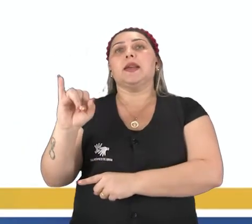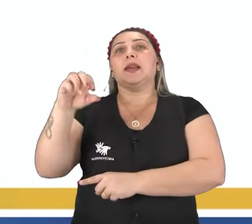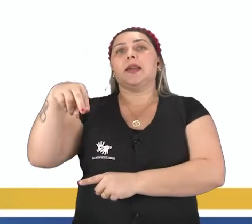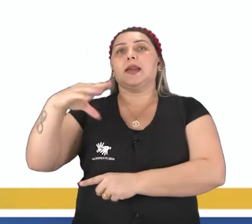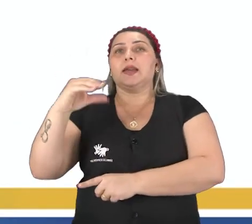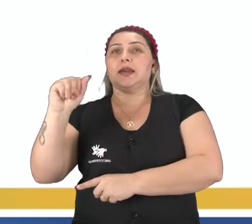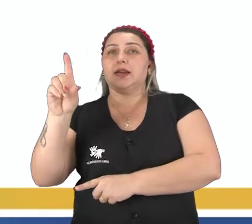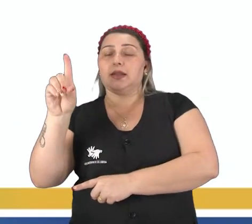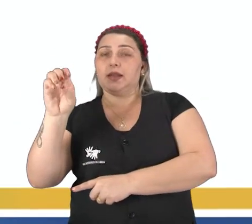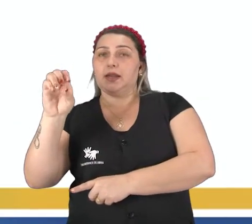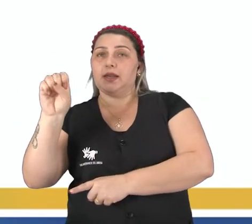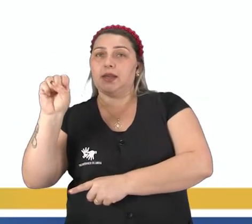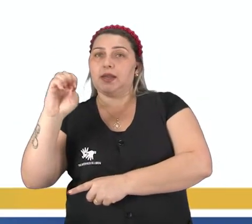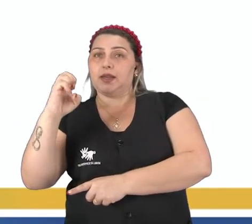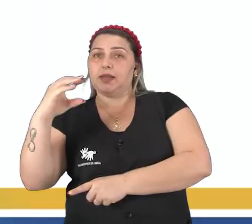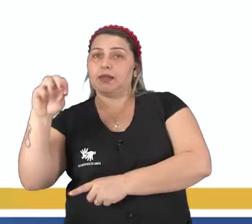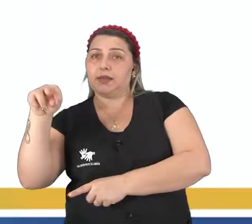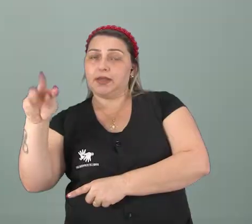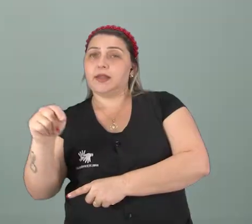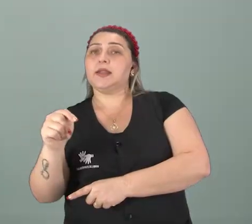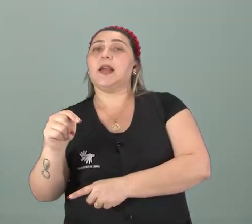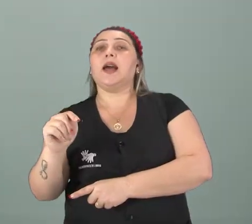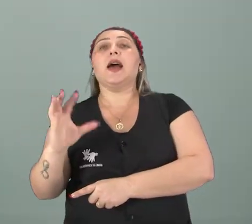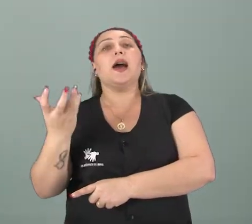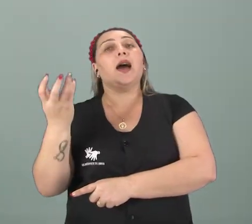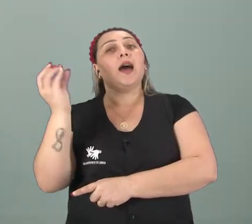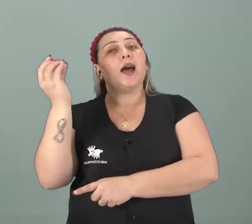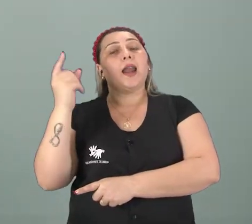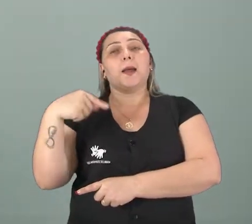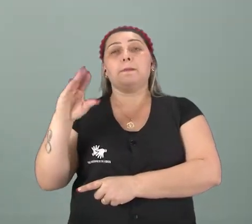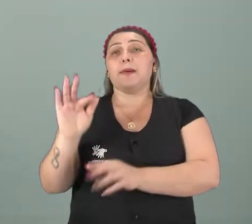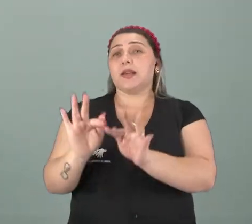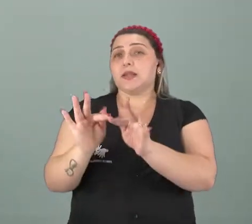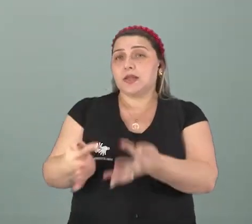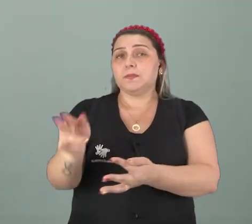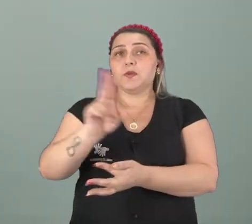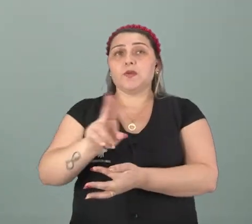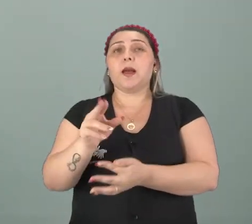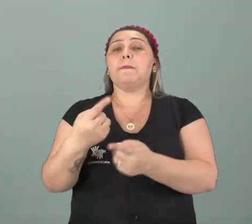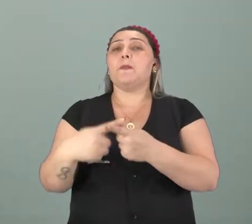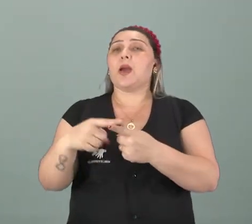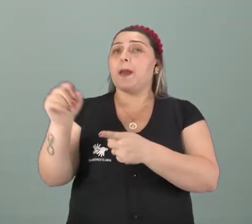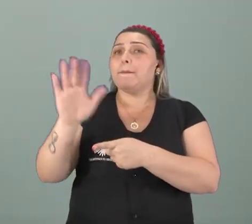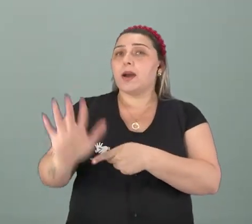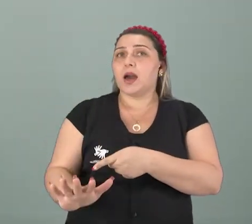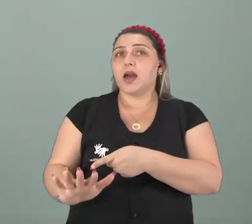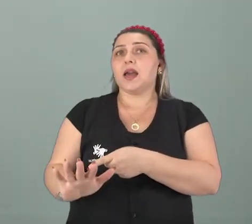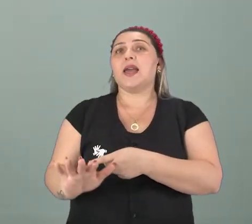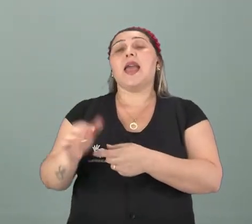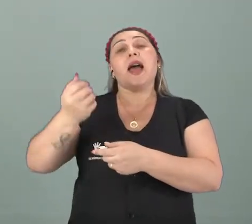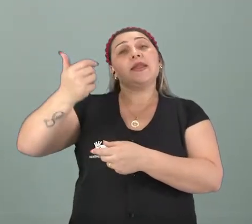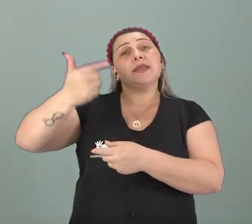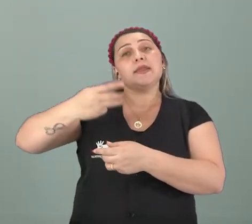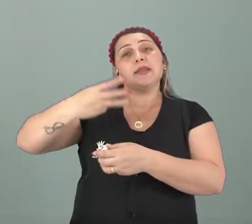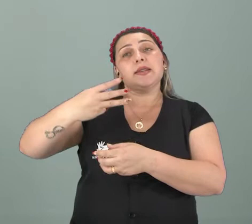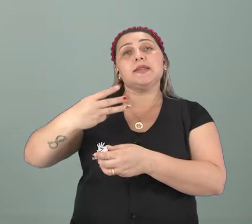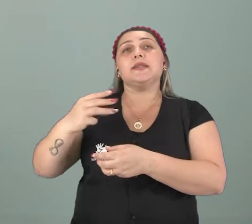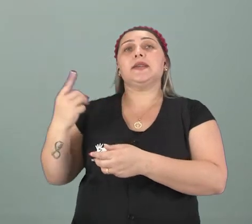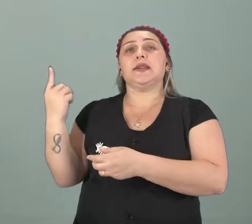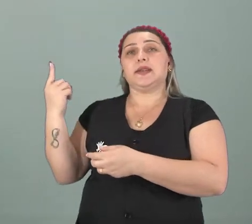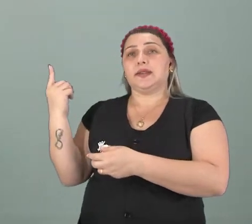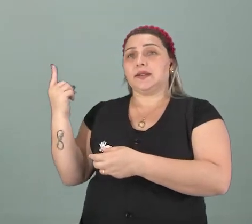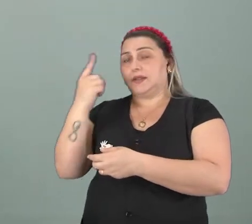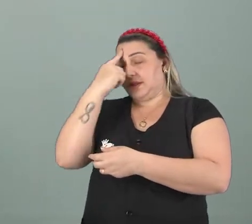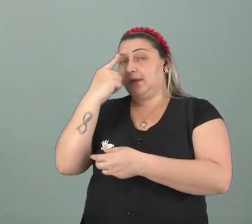casas brasileiras, a lâmpada mais comum, né, até por razões financeiras, porque é muito barata, é a lâmpada incandescente, é aquela